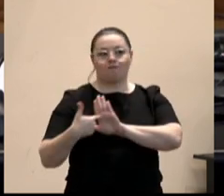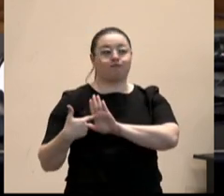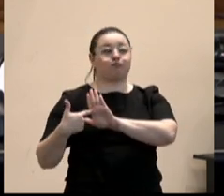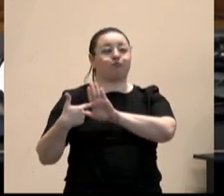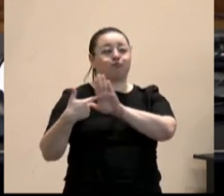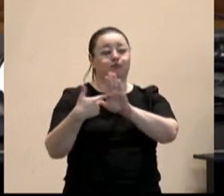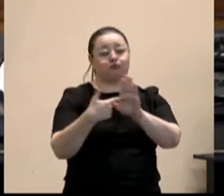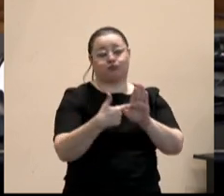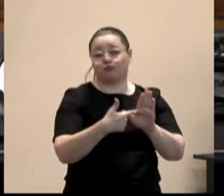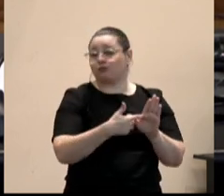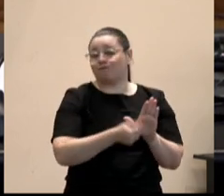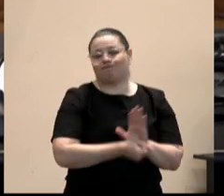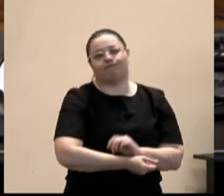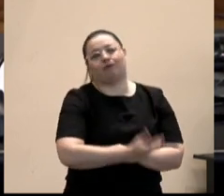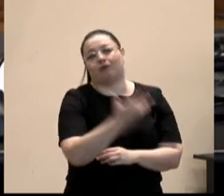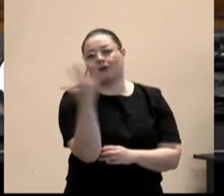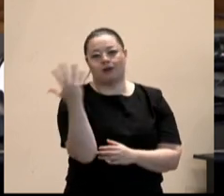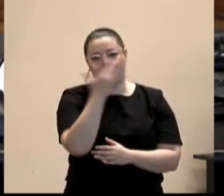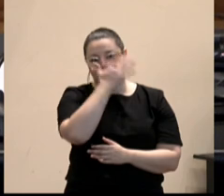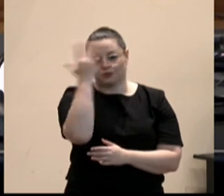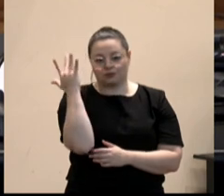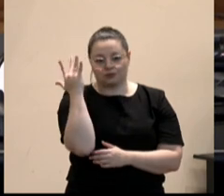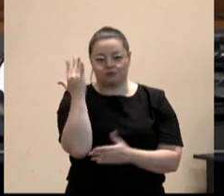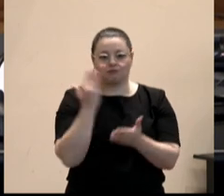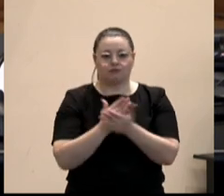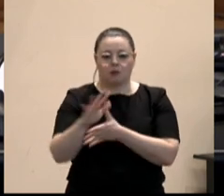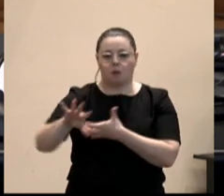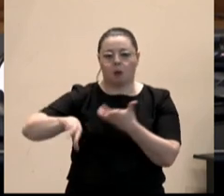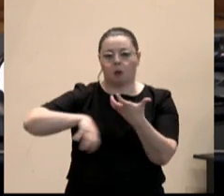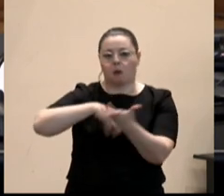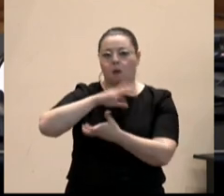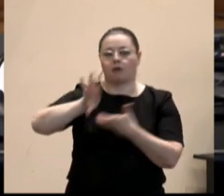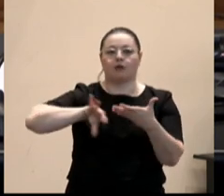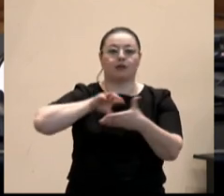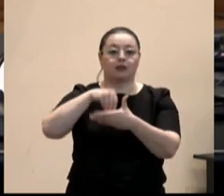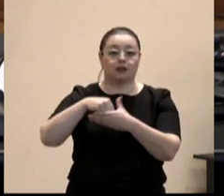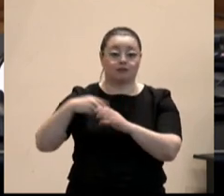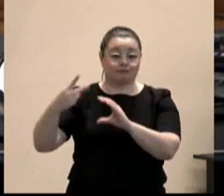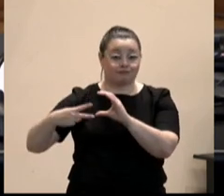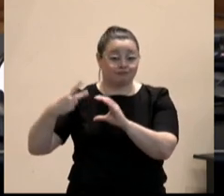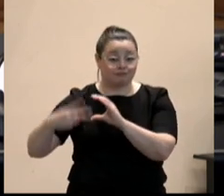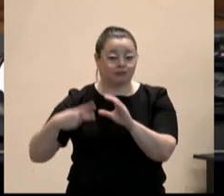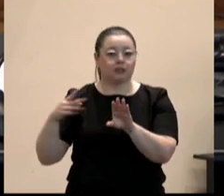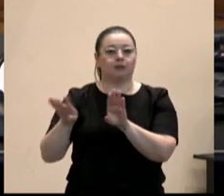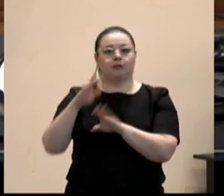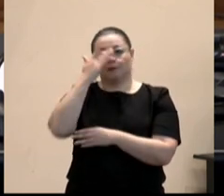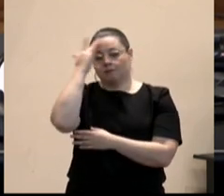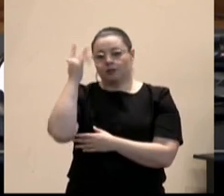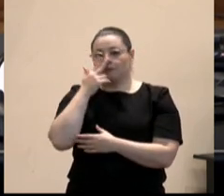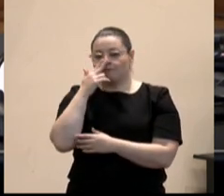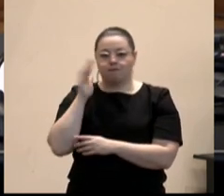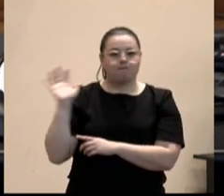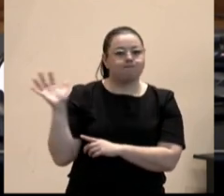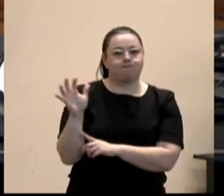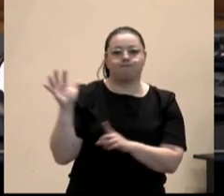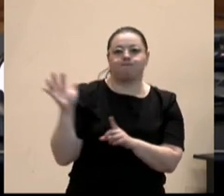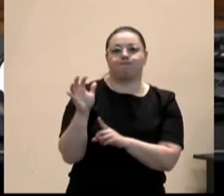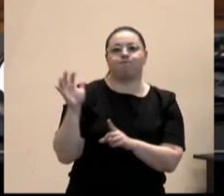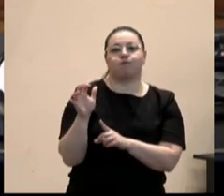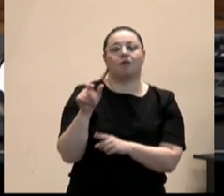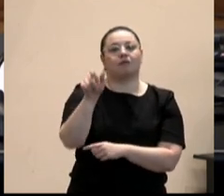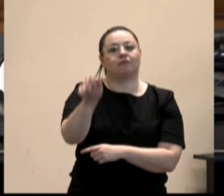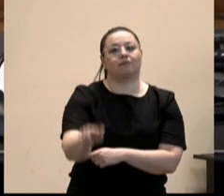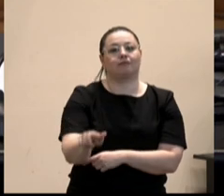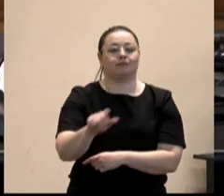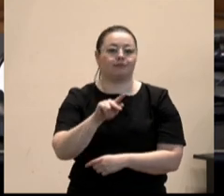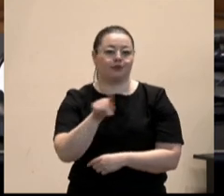o que gerou repercussão na Câmara de Vereadores, além de ameaças e de temor para o professor.